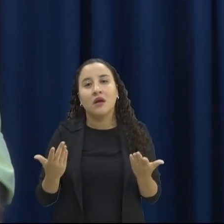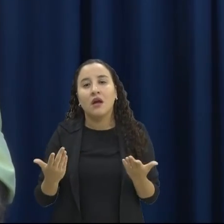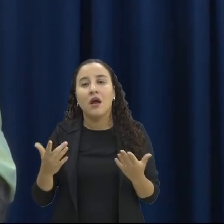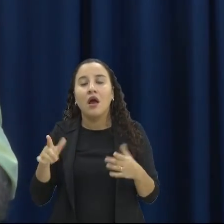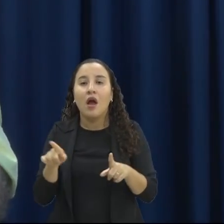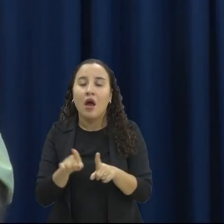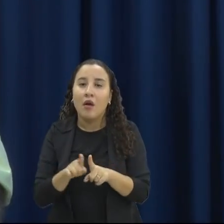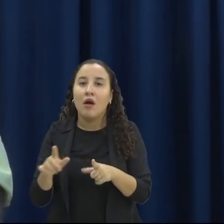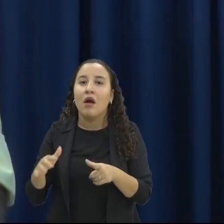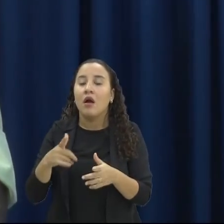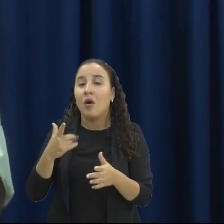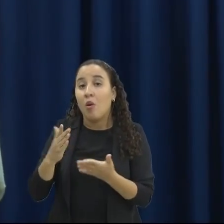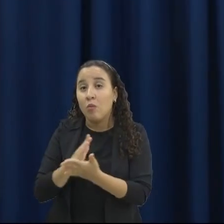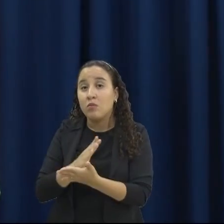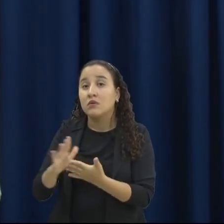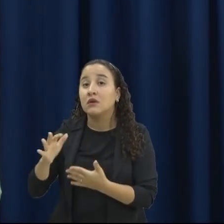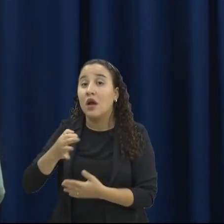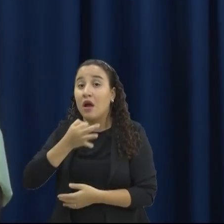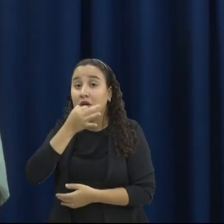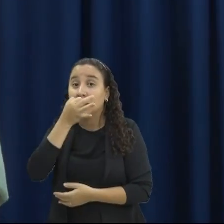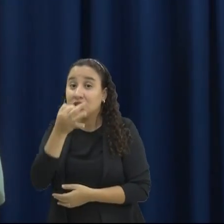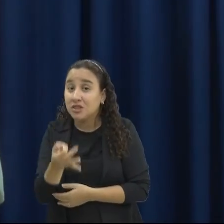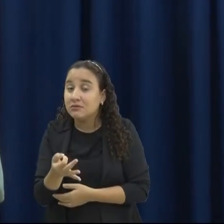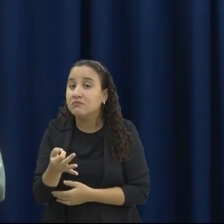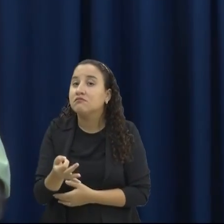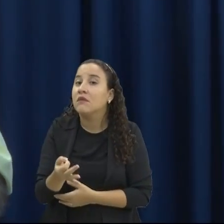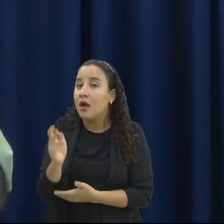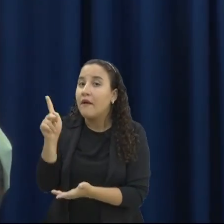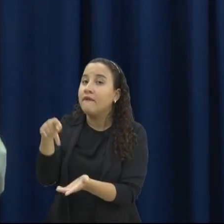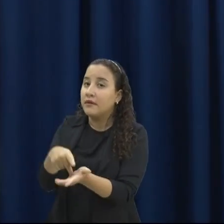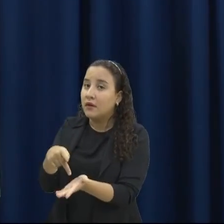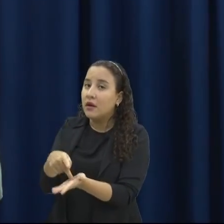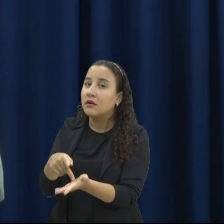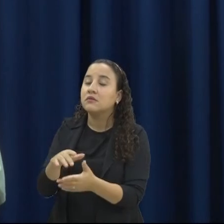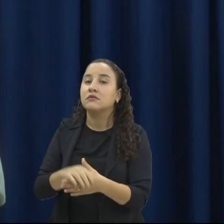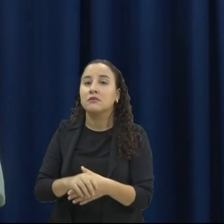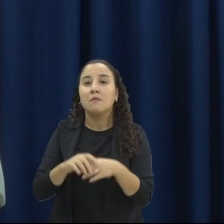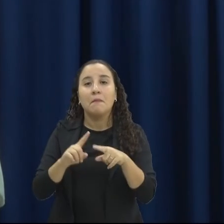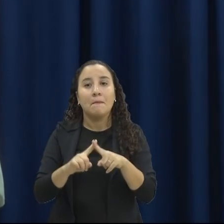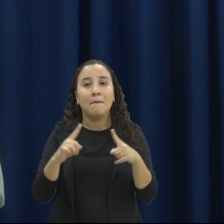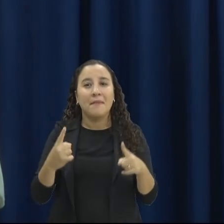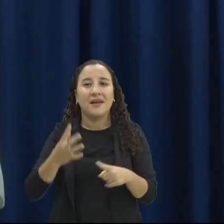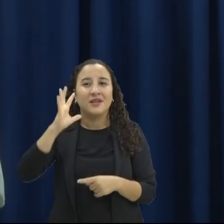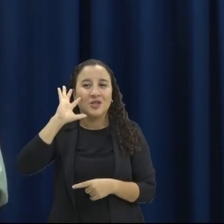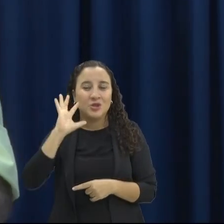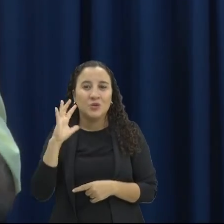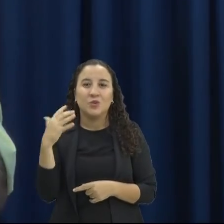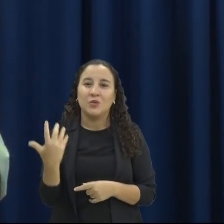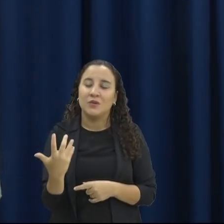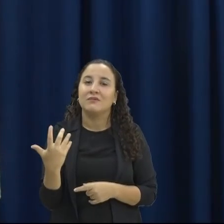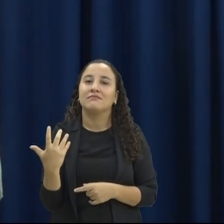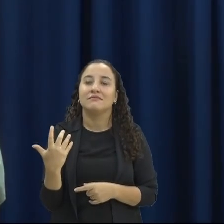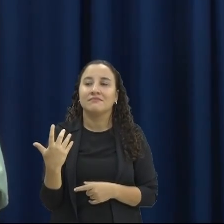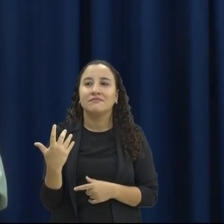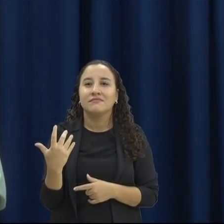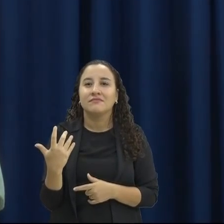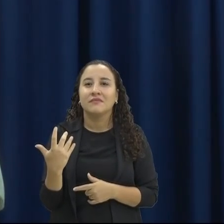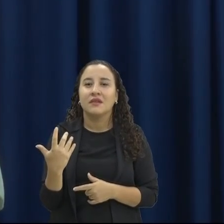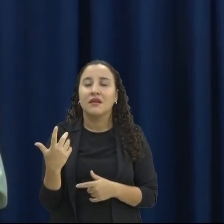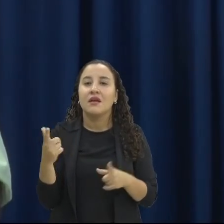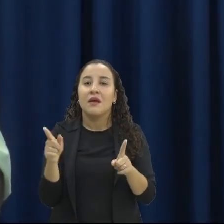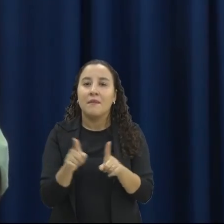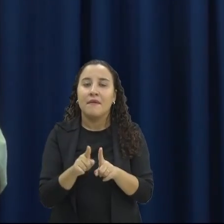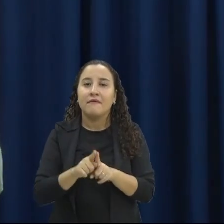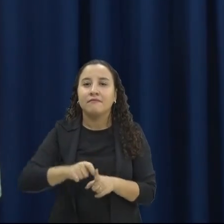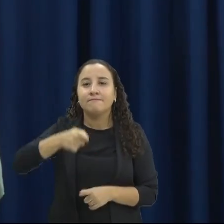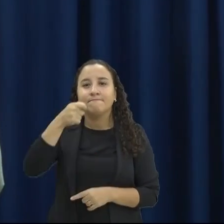algumas críticas são legítimas, sim, mas o que presidiu as tomadas de decisões, com a firmeza que elas foram